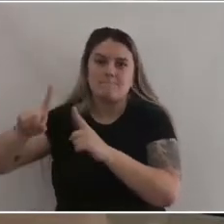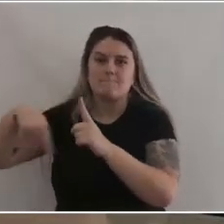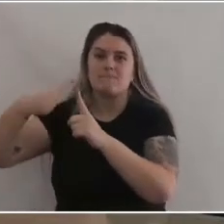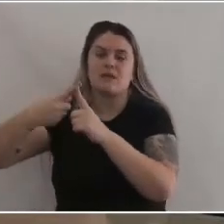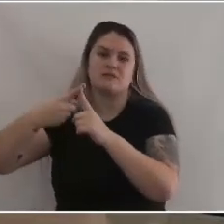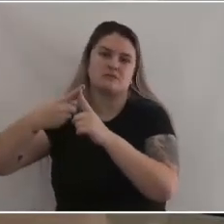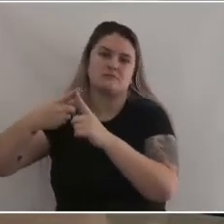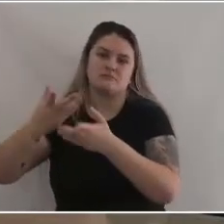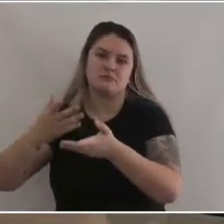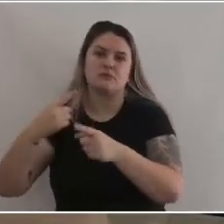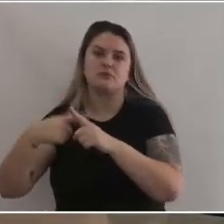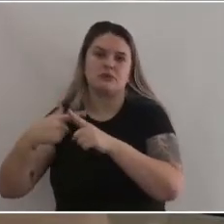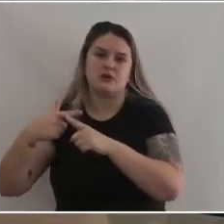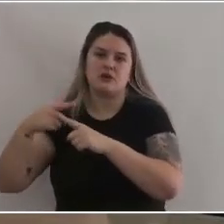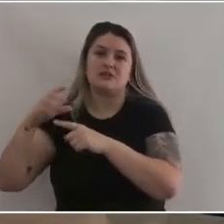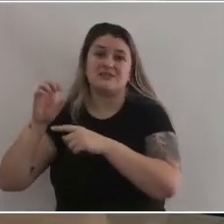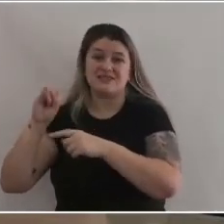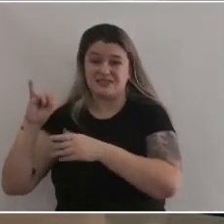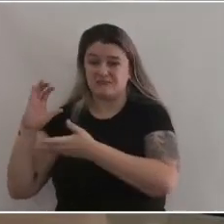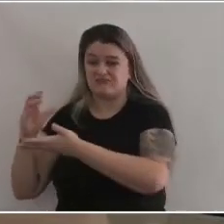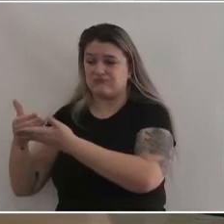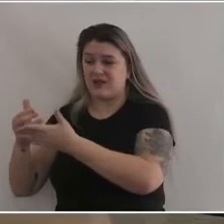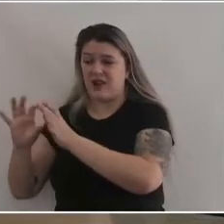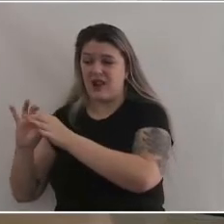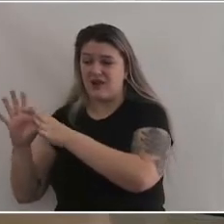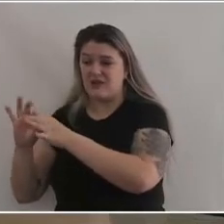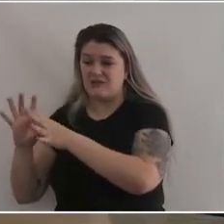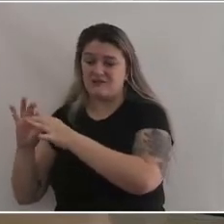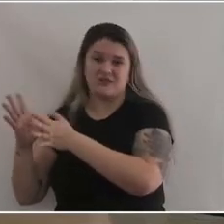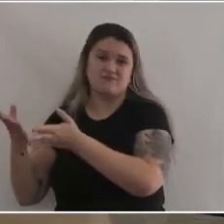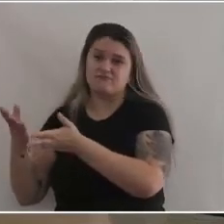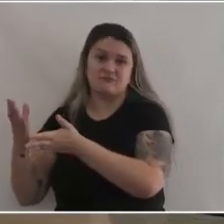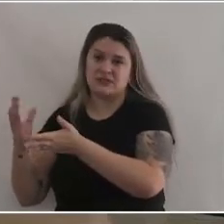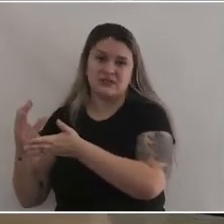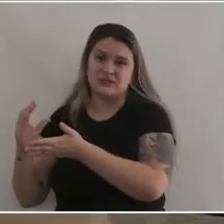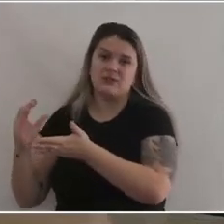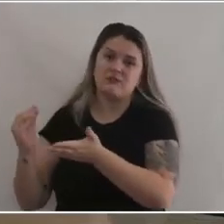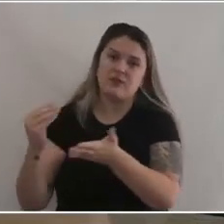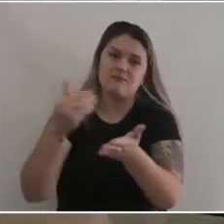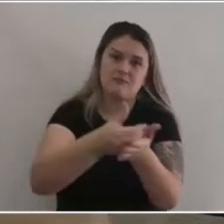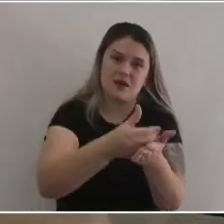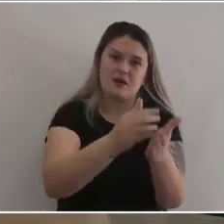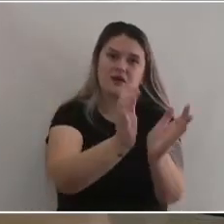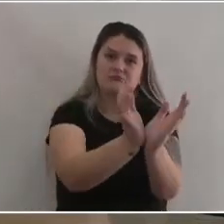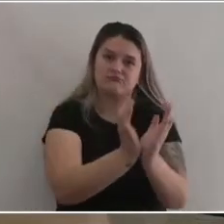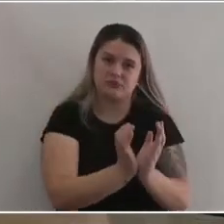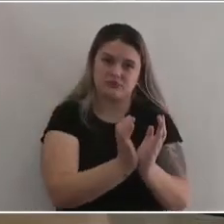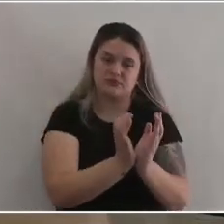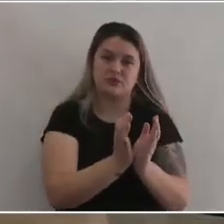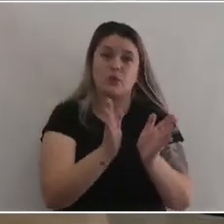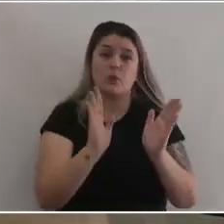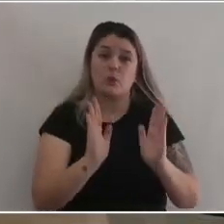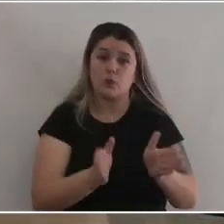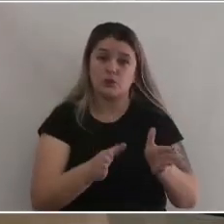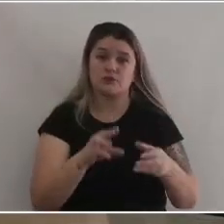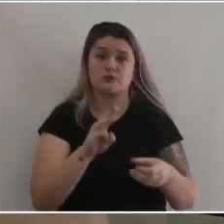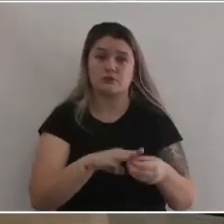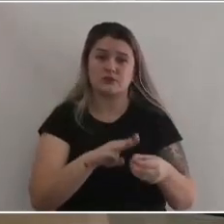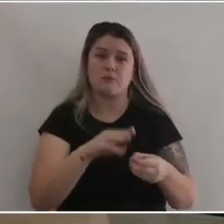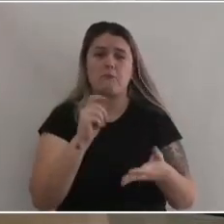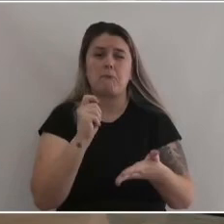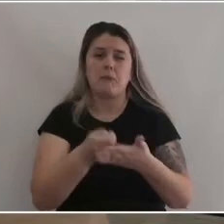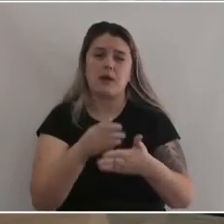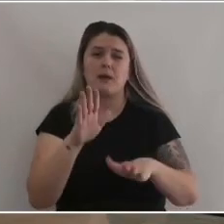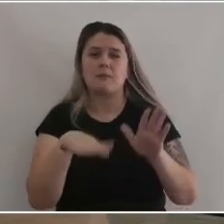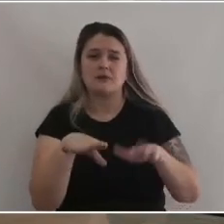os recursos livres do município, que não existe fonte vinculada para pagamento de precatórios, né? Então, hoje o município paga em